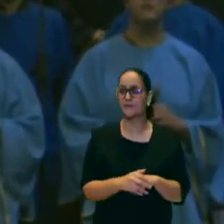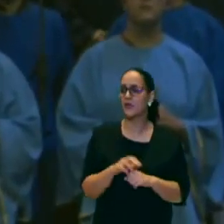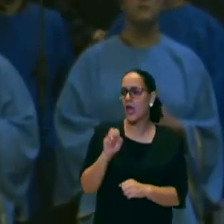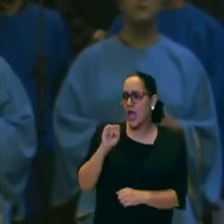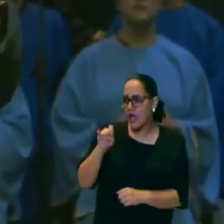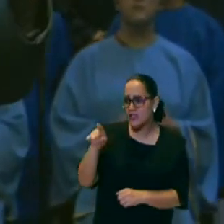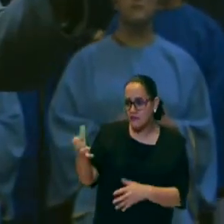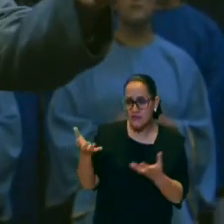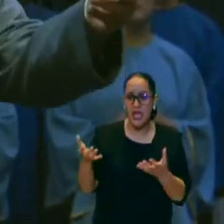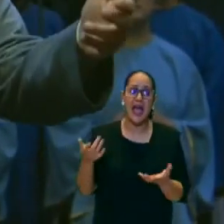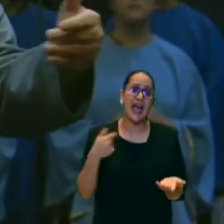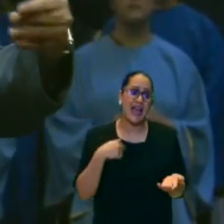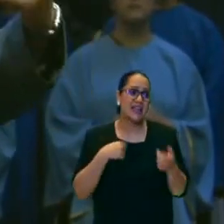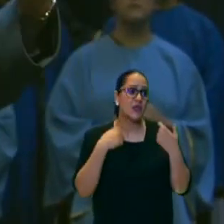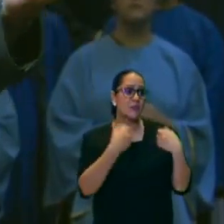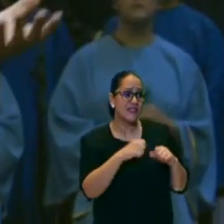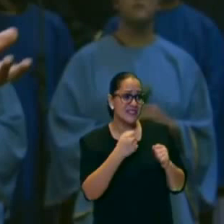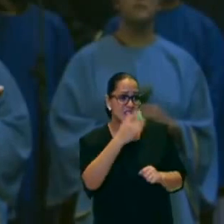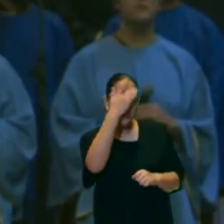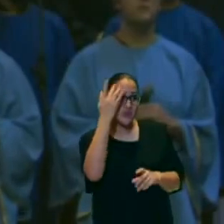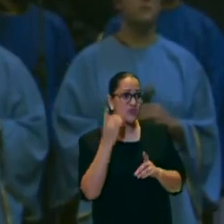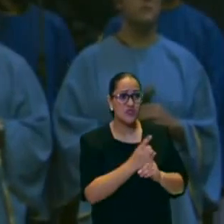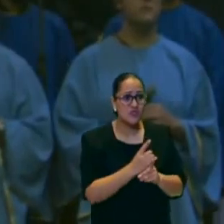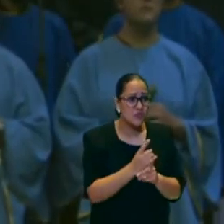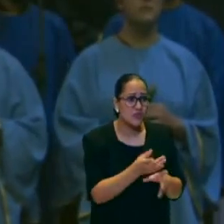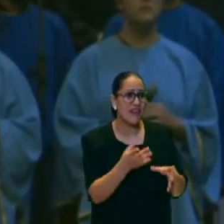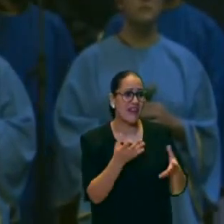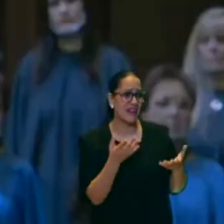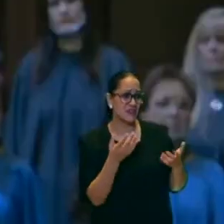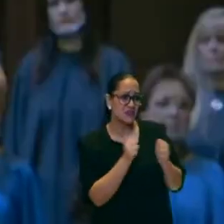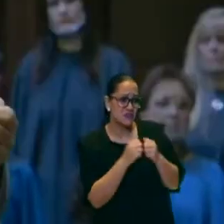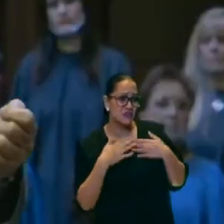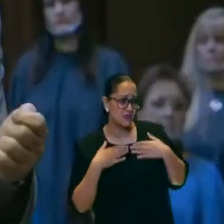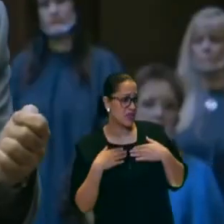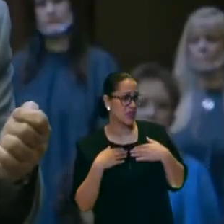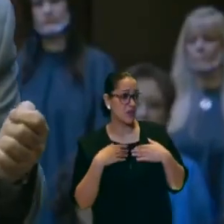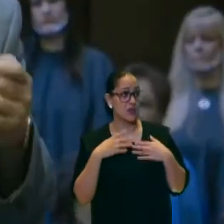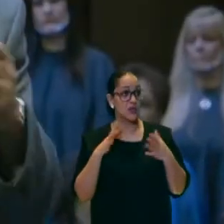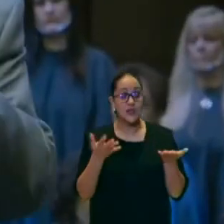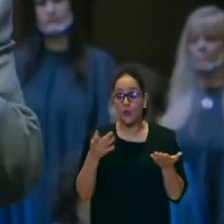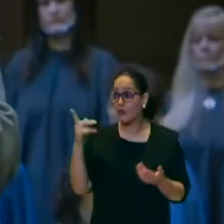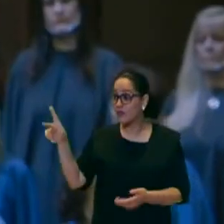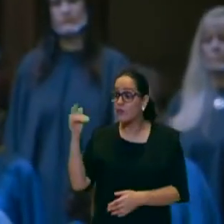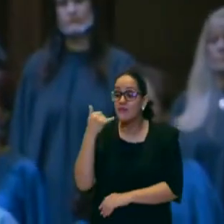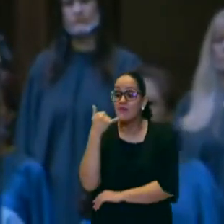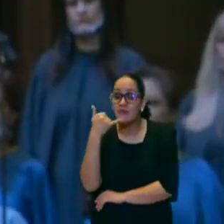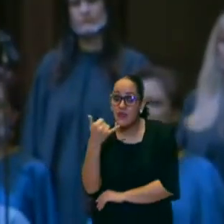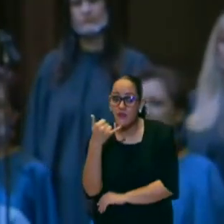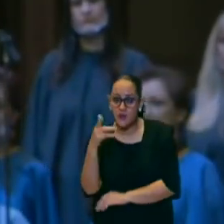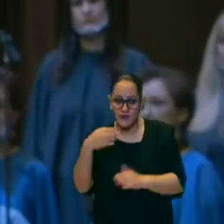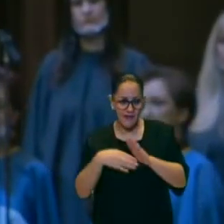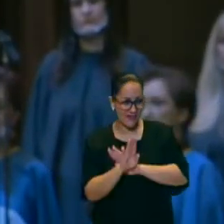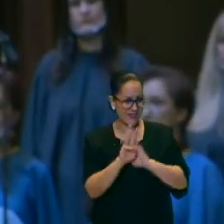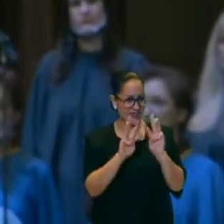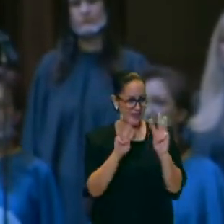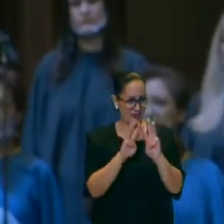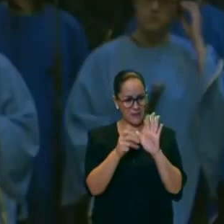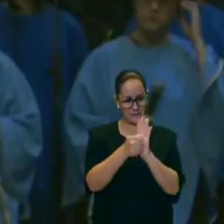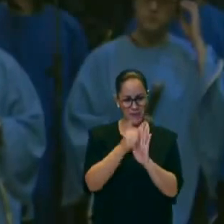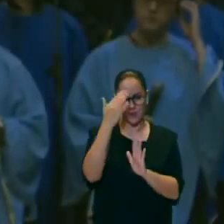você quiser que a gente acompanhe você nessa jornada espiritual, você vai pegar o seu telefone e vai entrar lá no